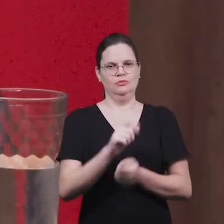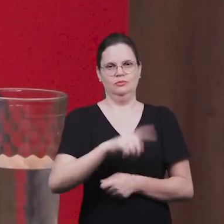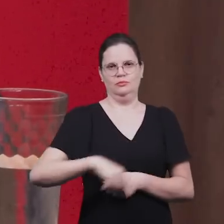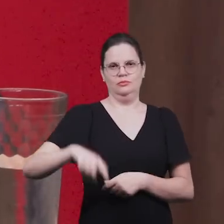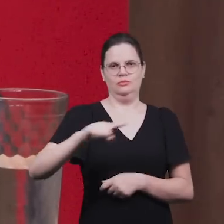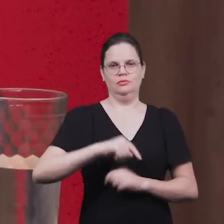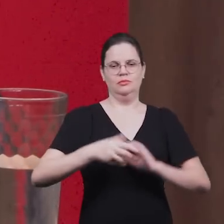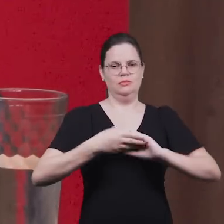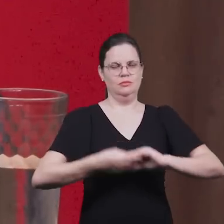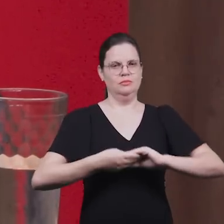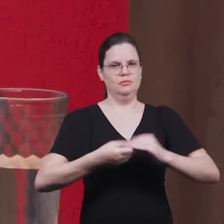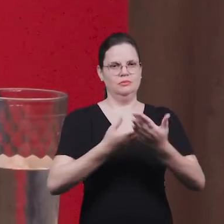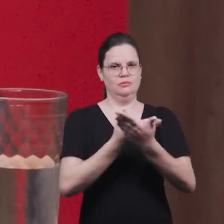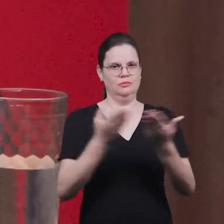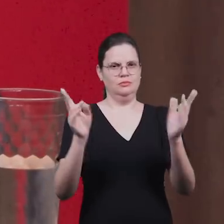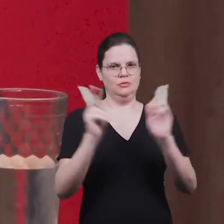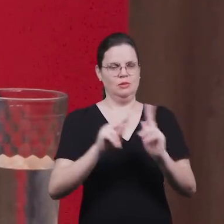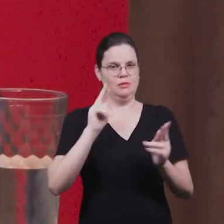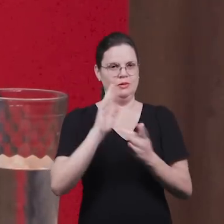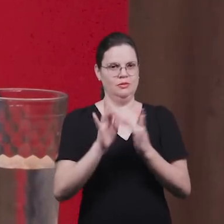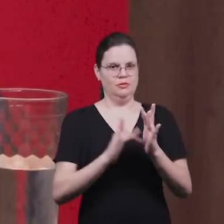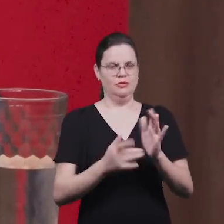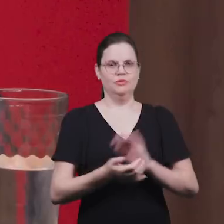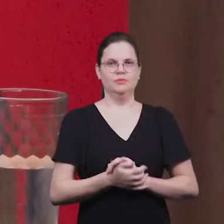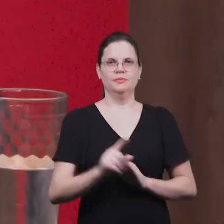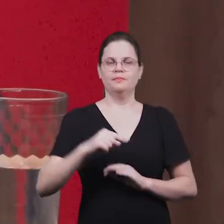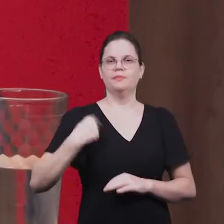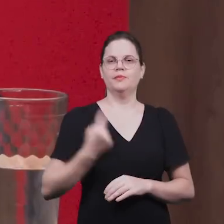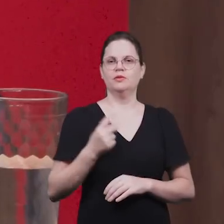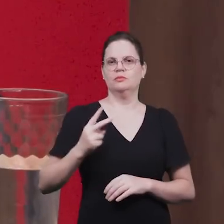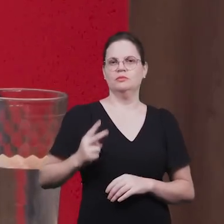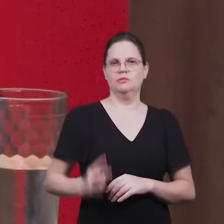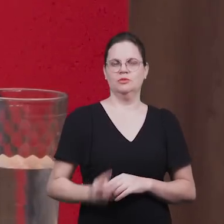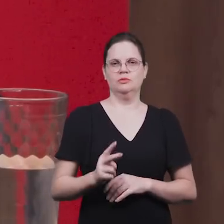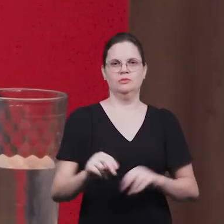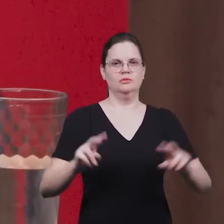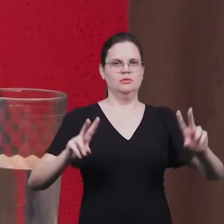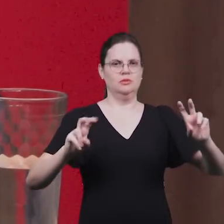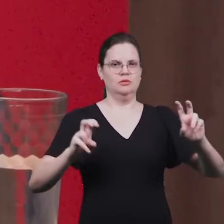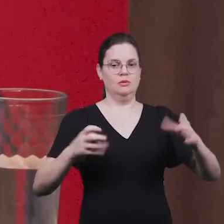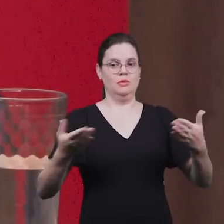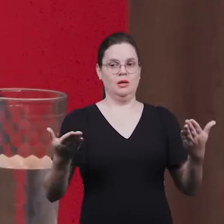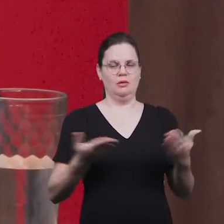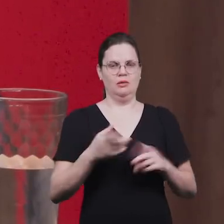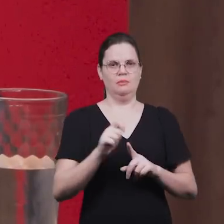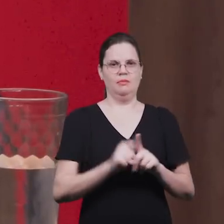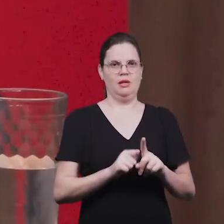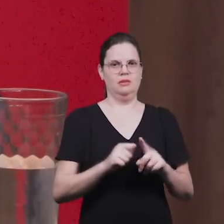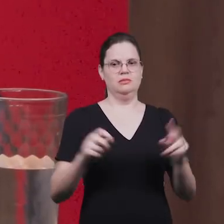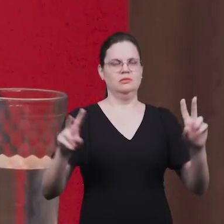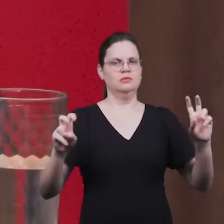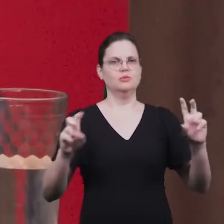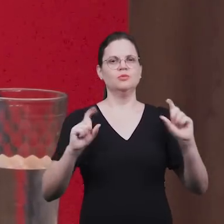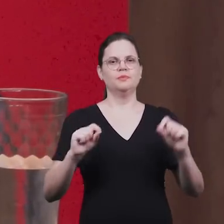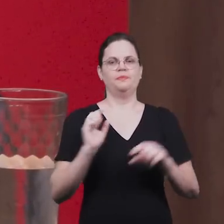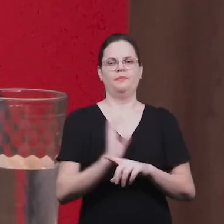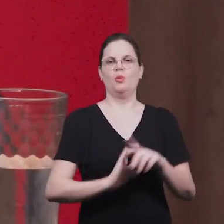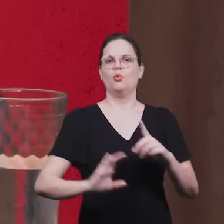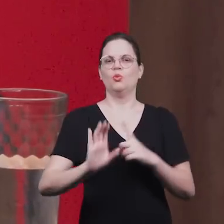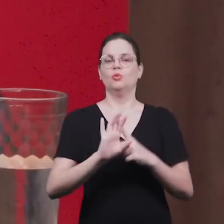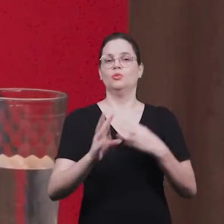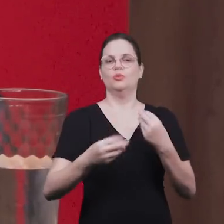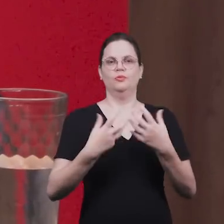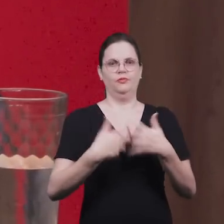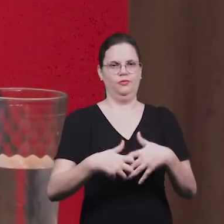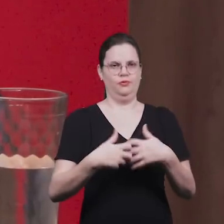conosco. Nós vamos continuar ainda nesse mês falando sobre os